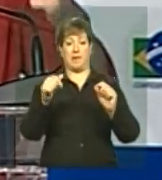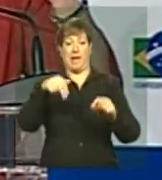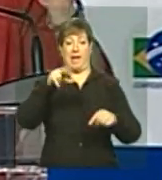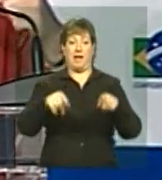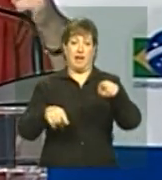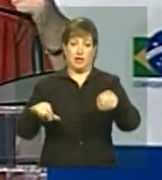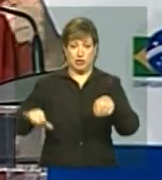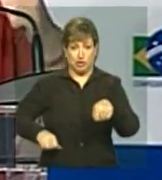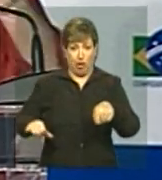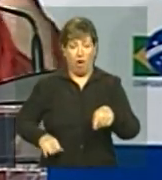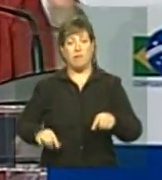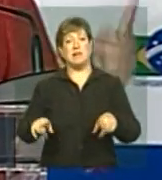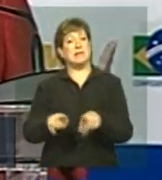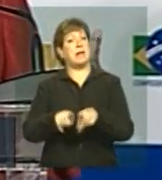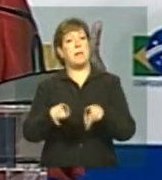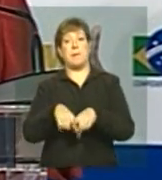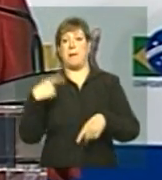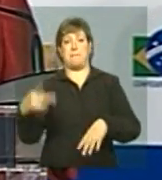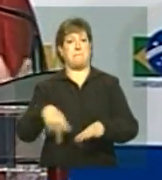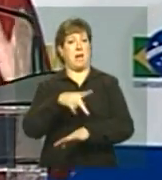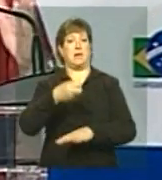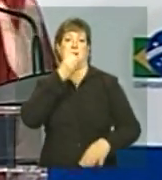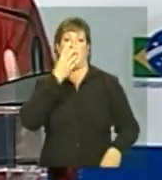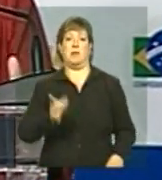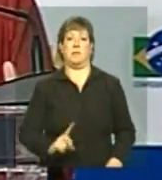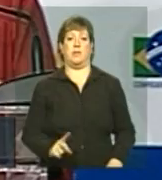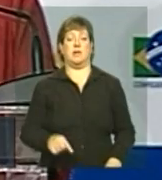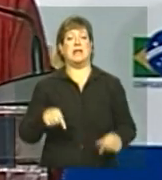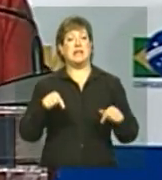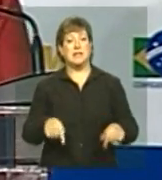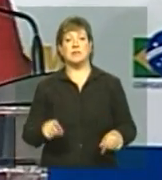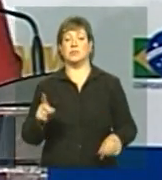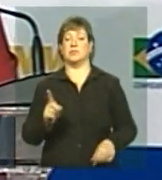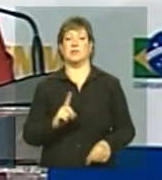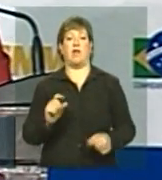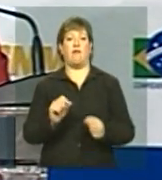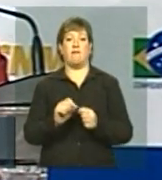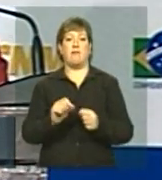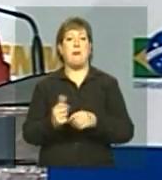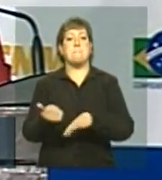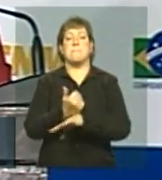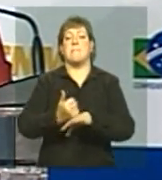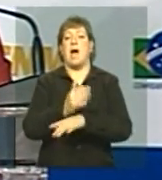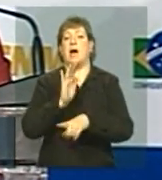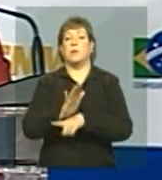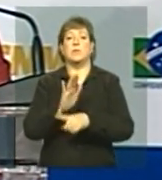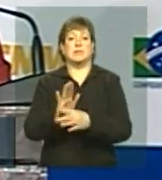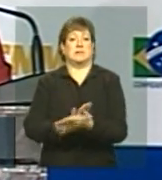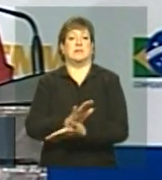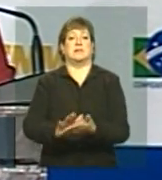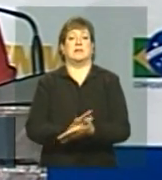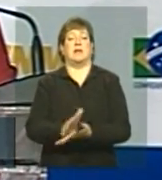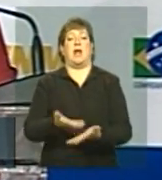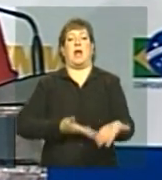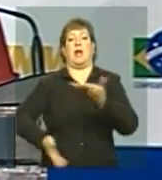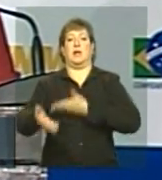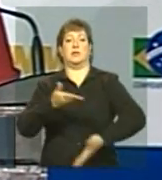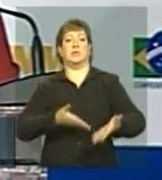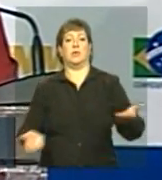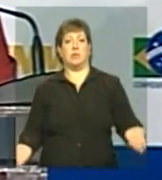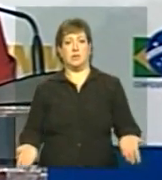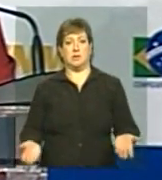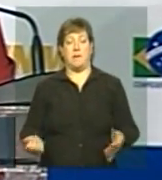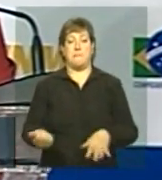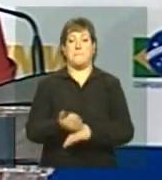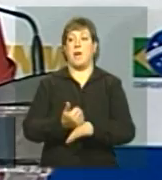sofre, nem muito menos para o país, porque não leva a uma melhoria das relações institucionais, a